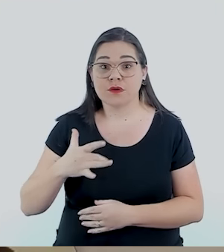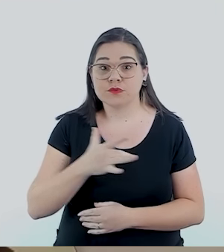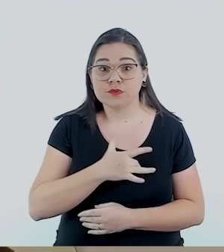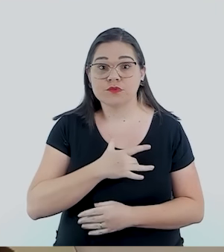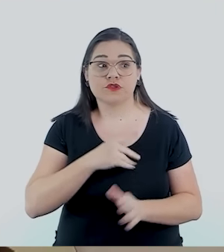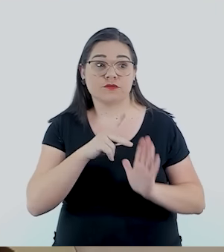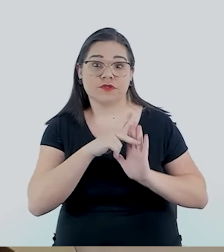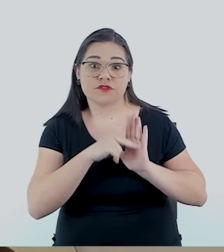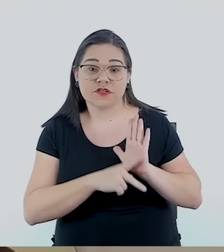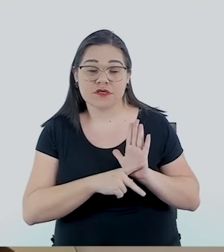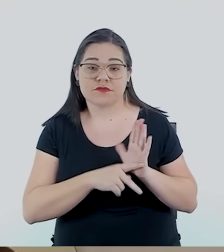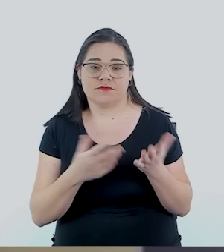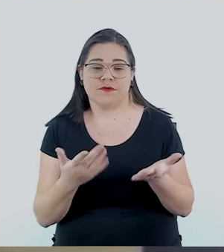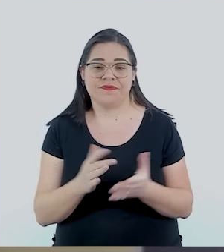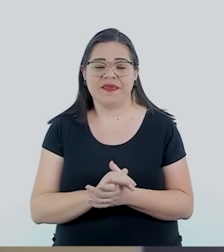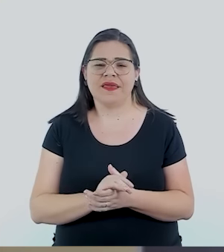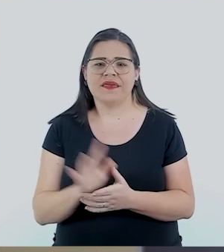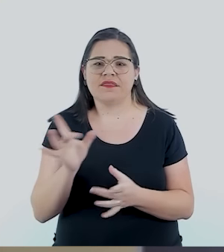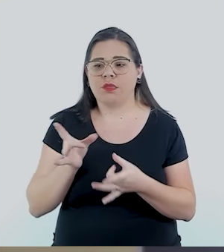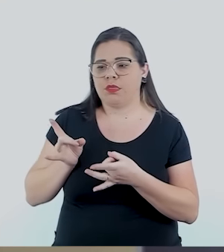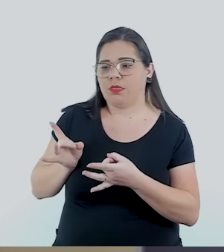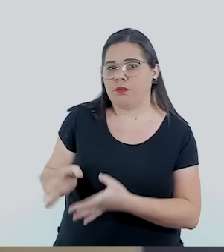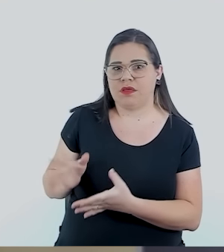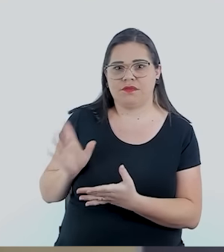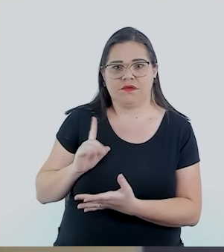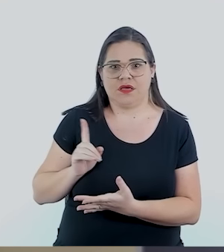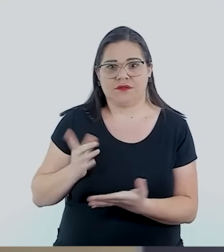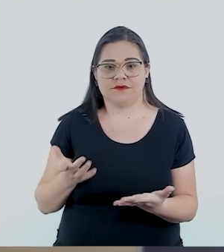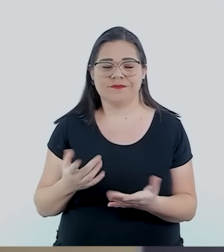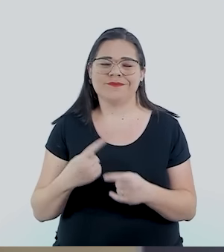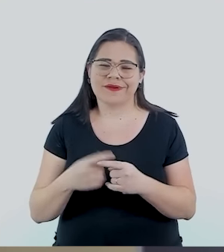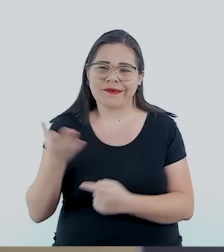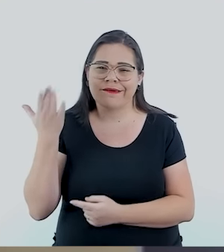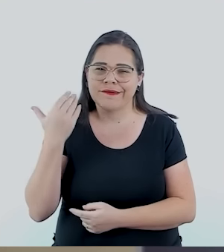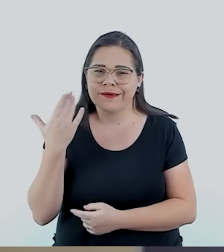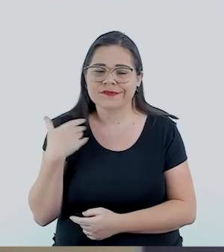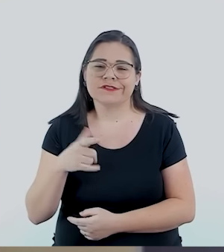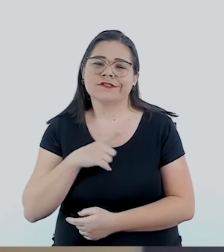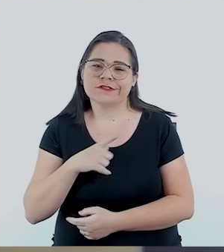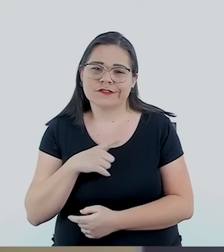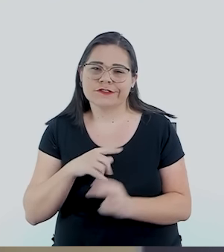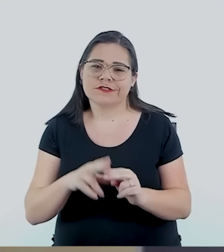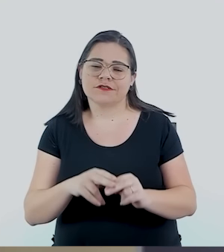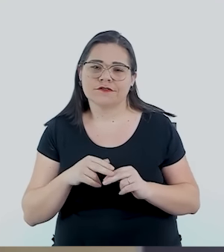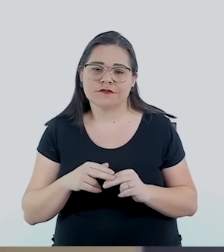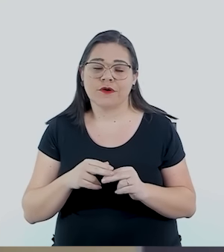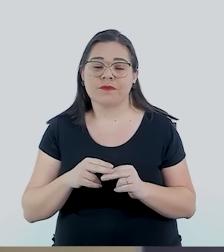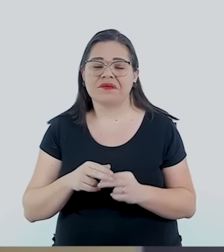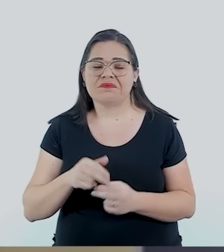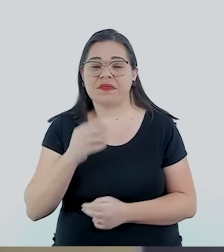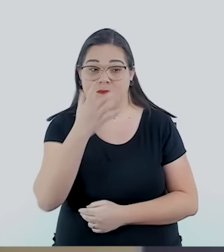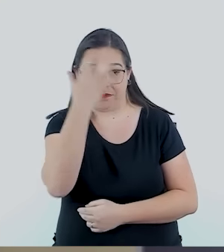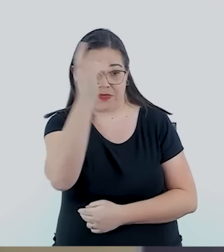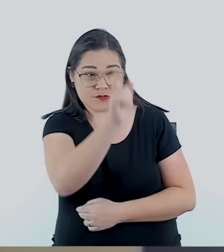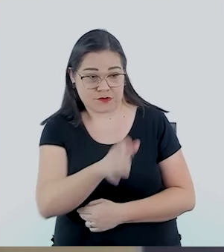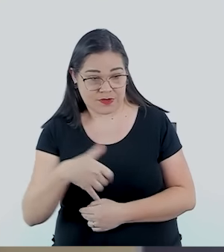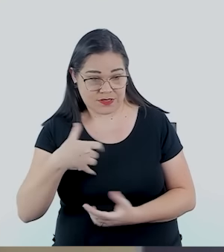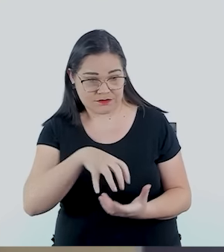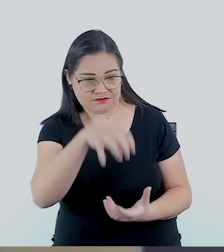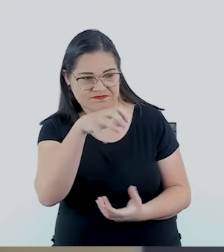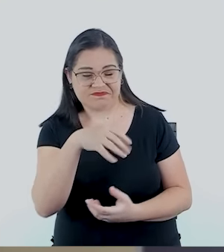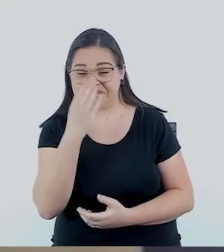seja tem muita coisa e sem ser descartado né porque acho que tinha muito essa questão da gente invisibilizar né as